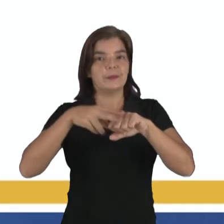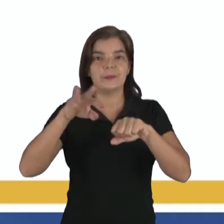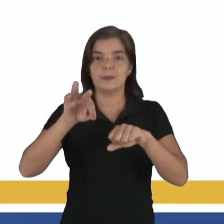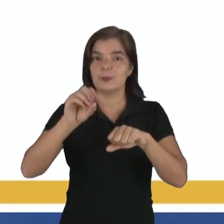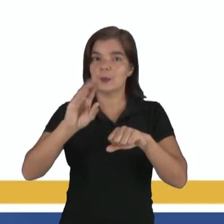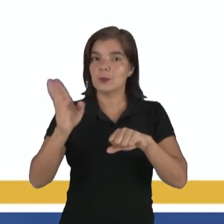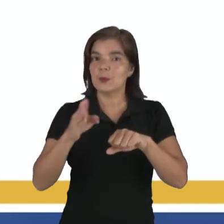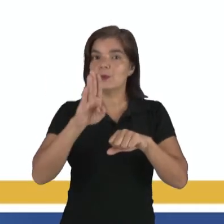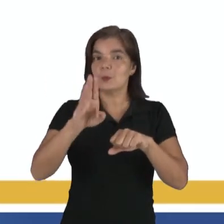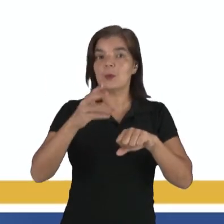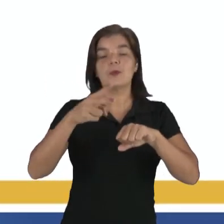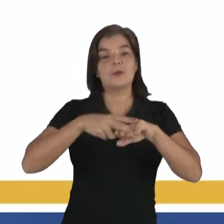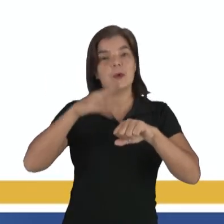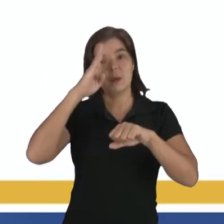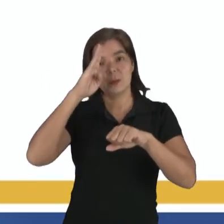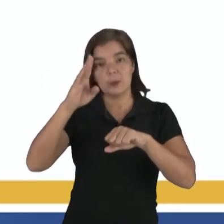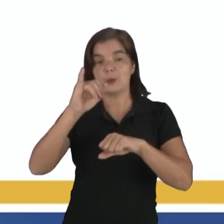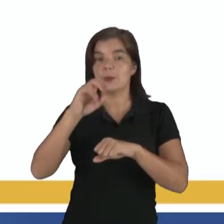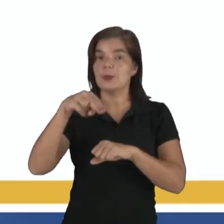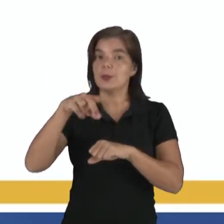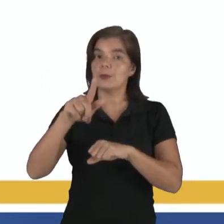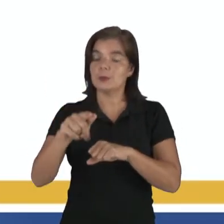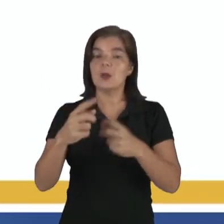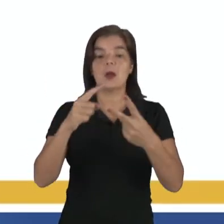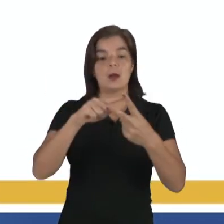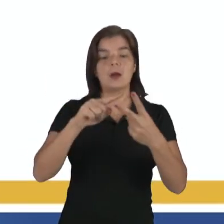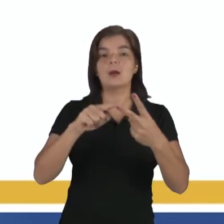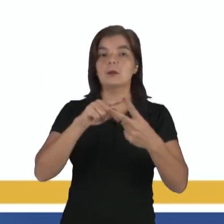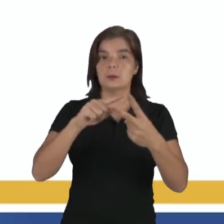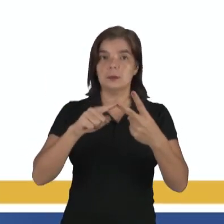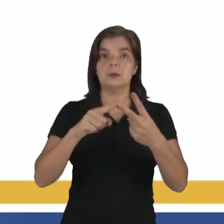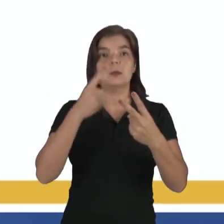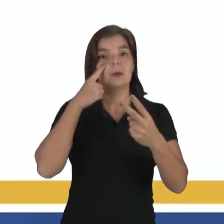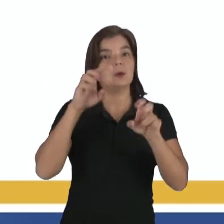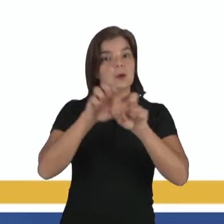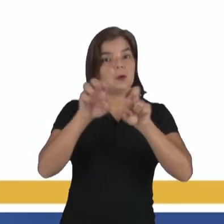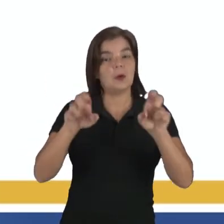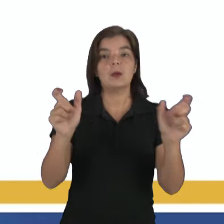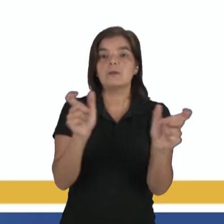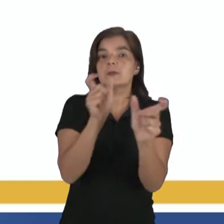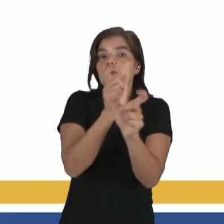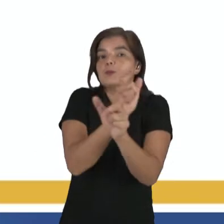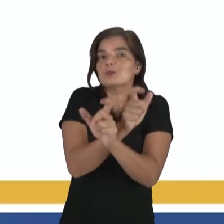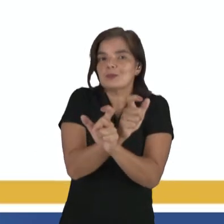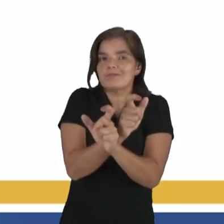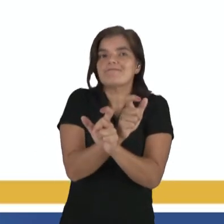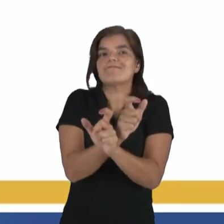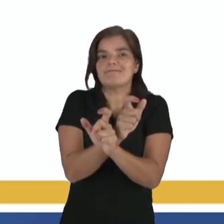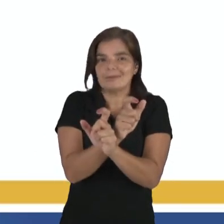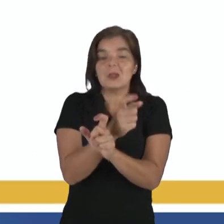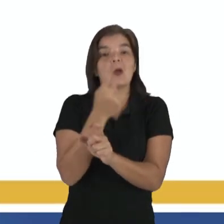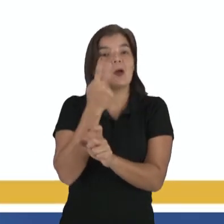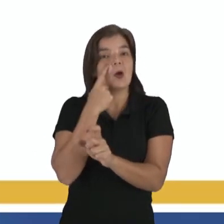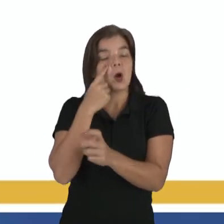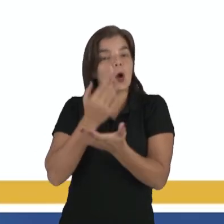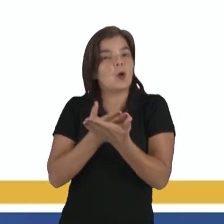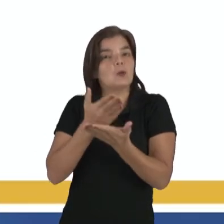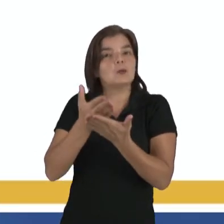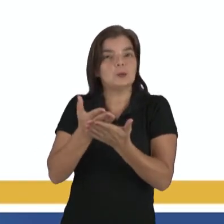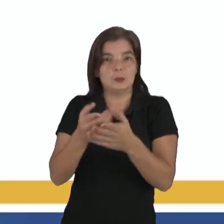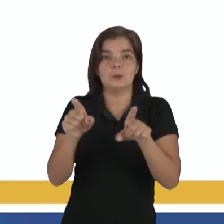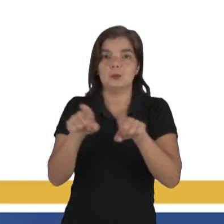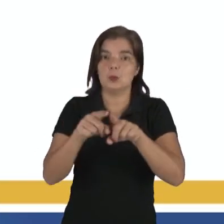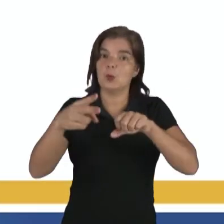be, verbo principal com o ing? Agora as duas partes da sua estrutura a gente vai trocar de lugar. Então agora a gente vai